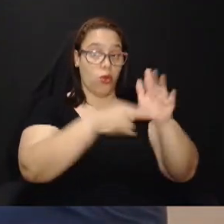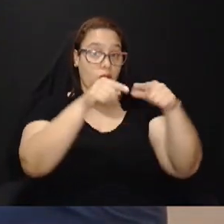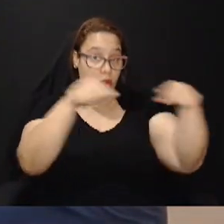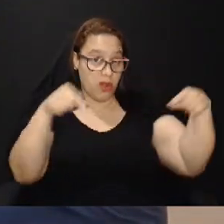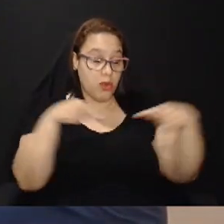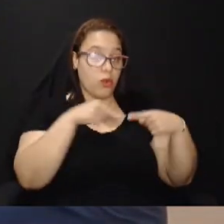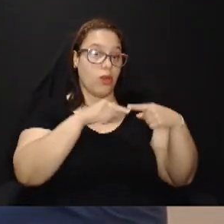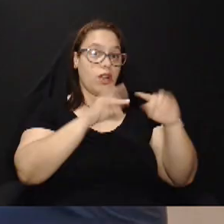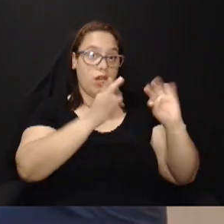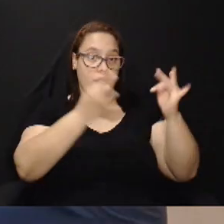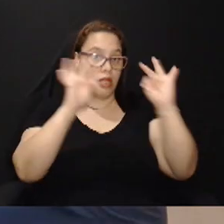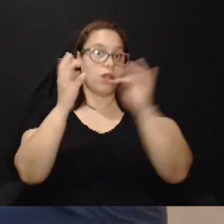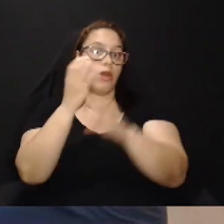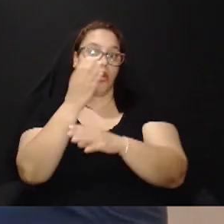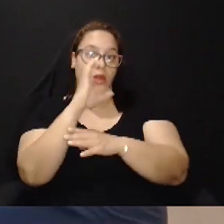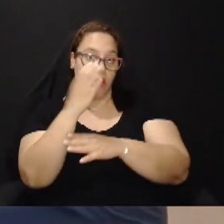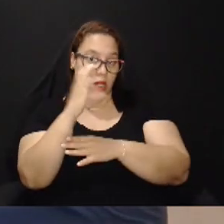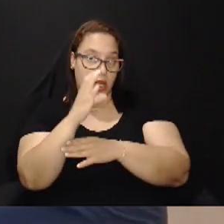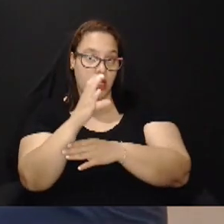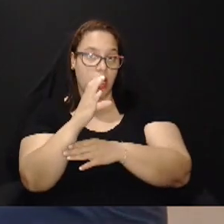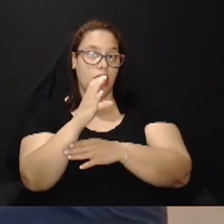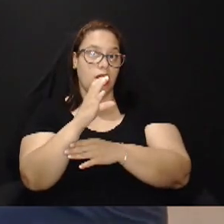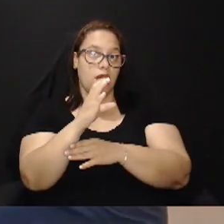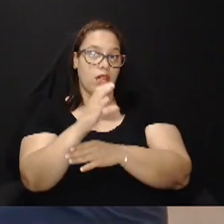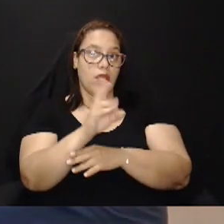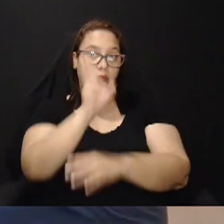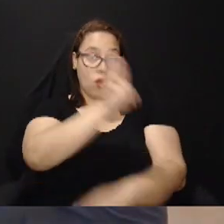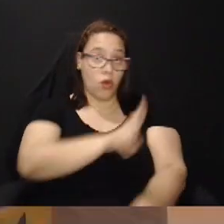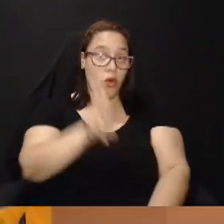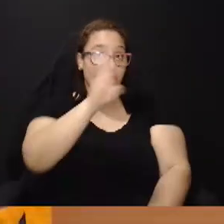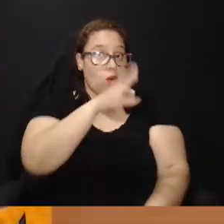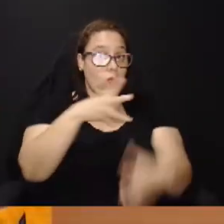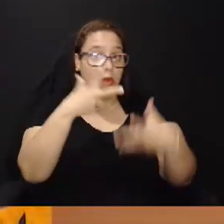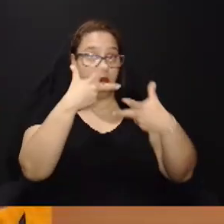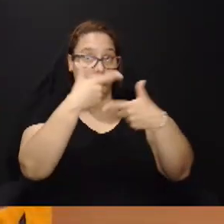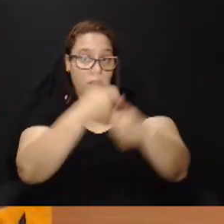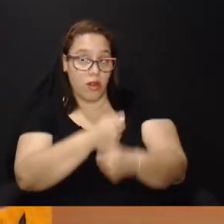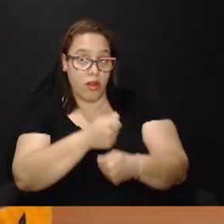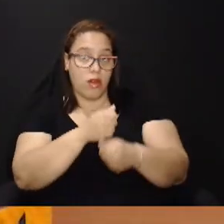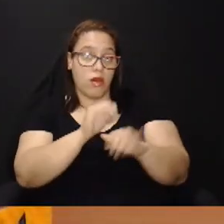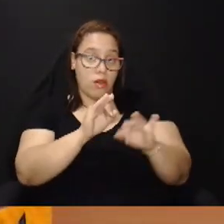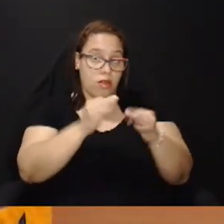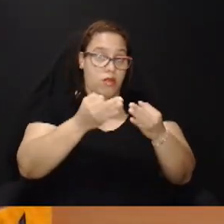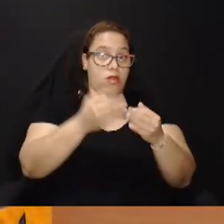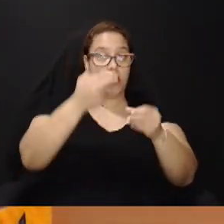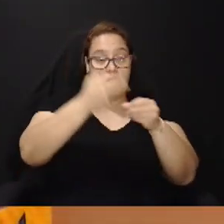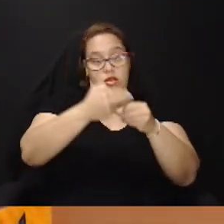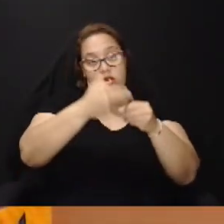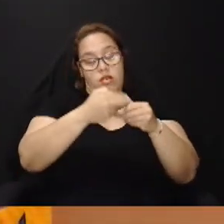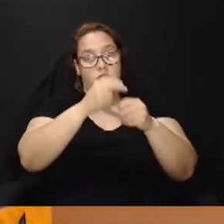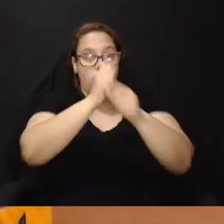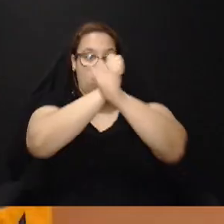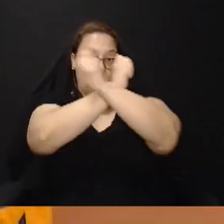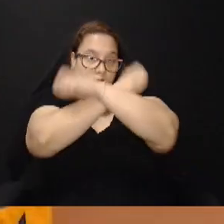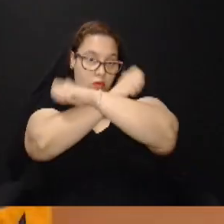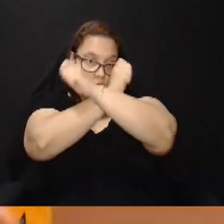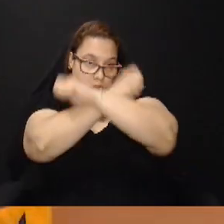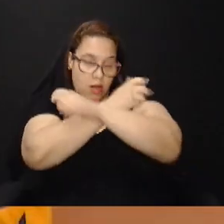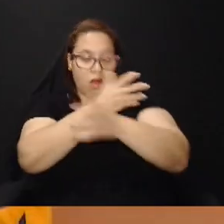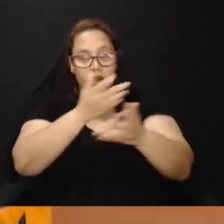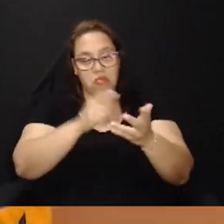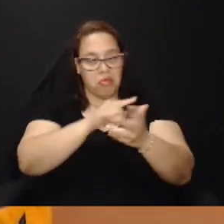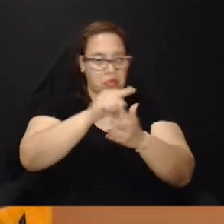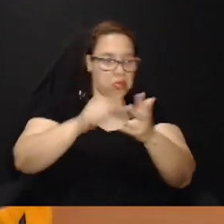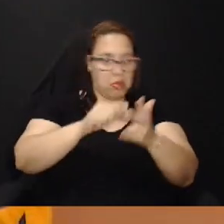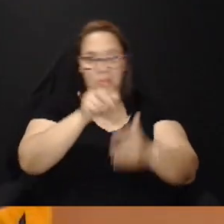de ciência, com universidades maravilhosas, exemplificando aí Unicamp, PUCamp, enfim, e outras tantas